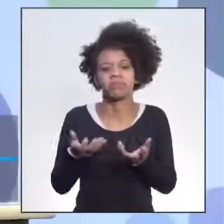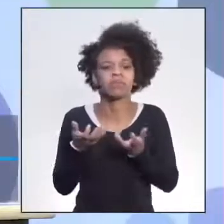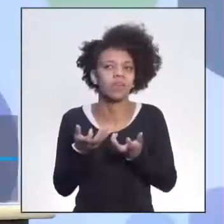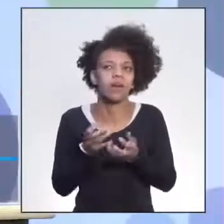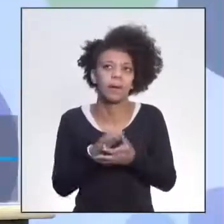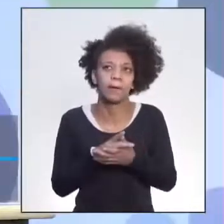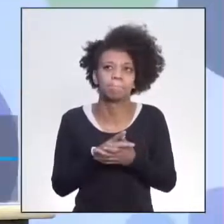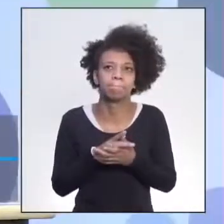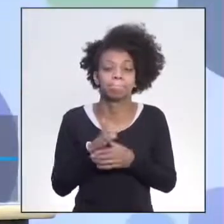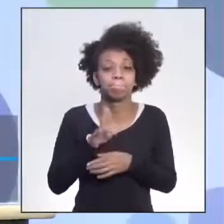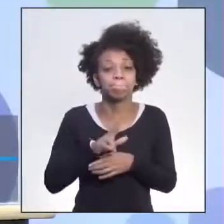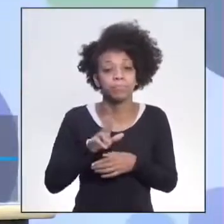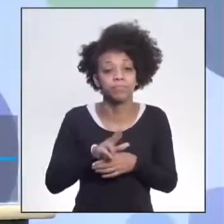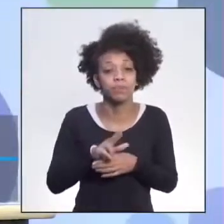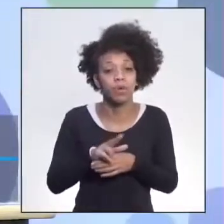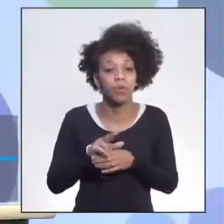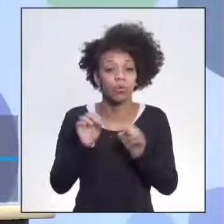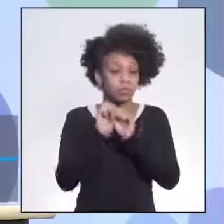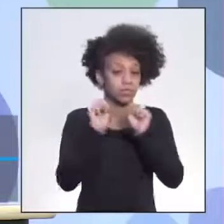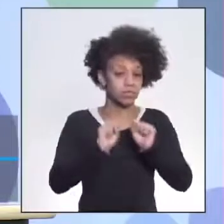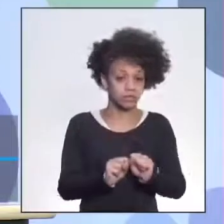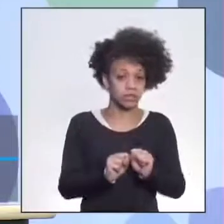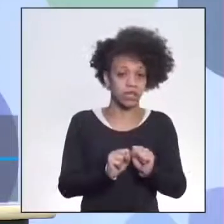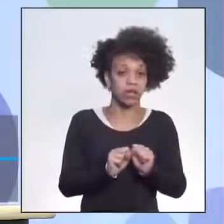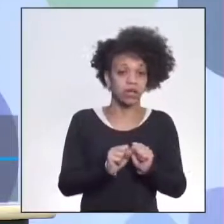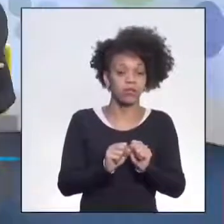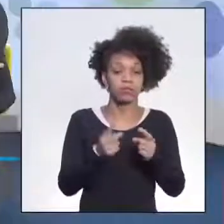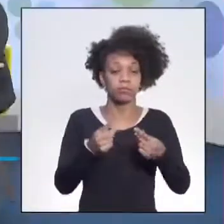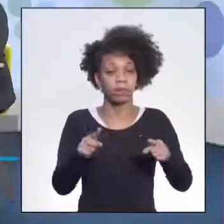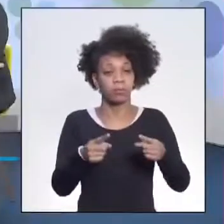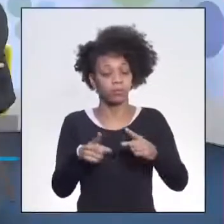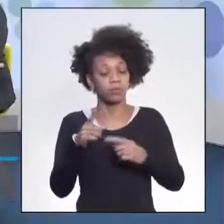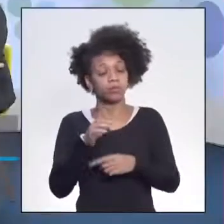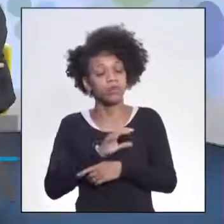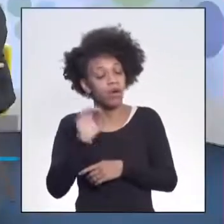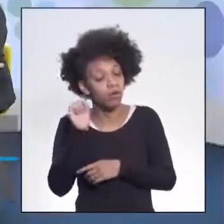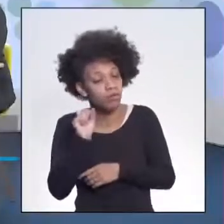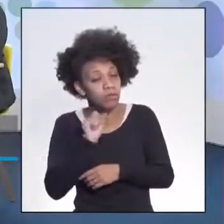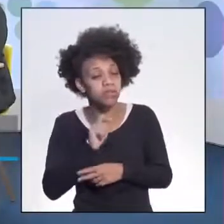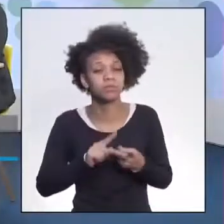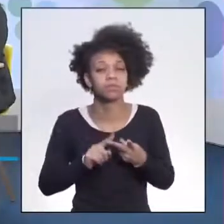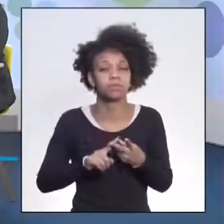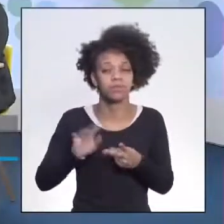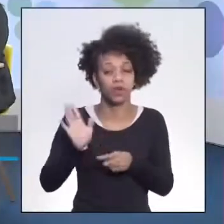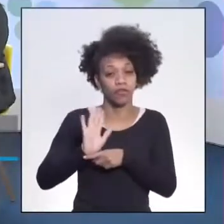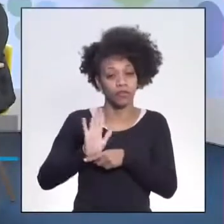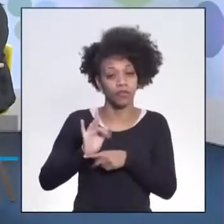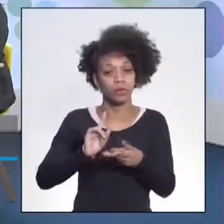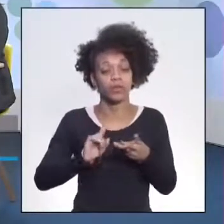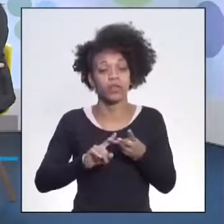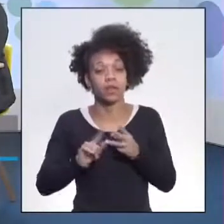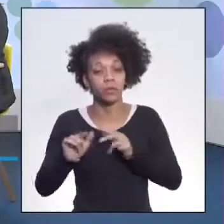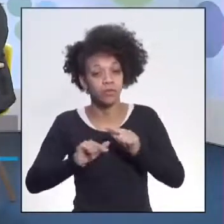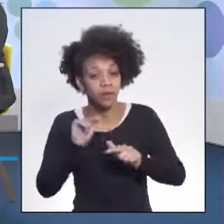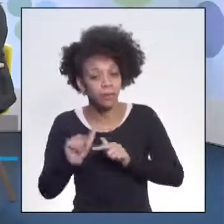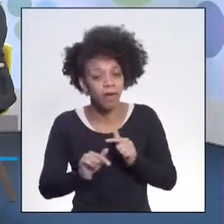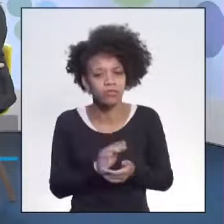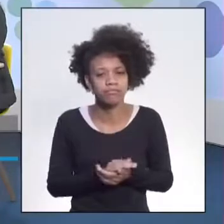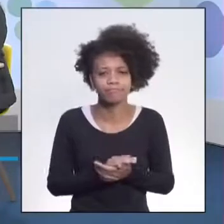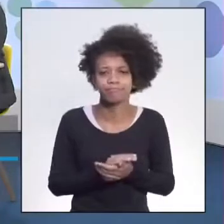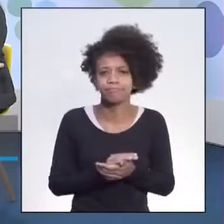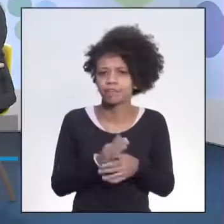quero utilizar uma plataforma para ouvir uma música, para assistir um filme, para o trabalho. O